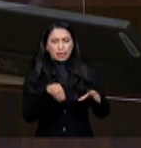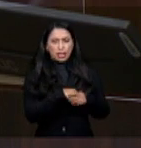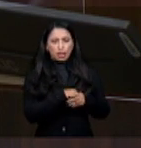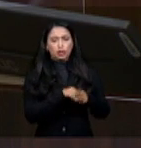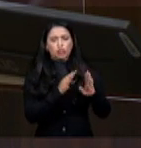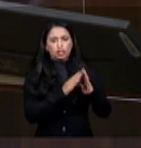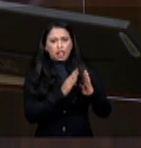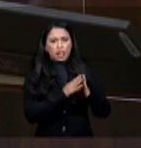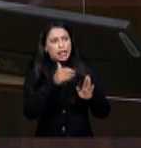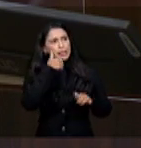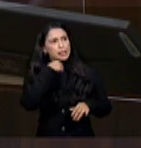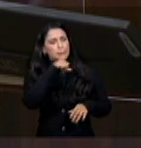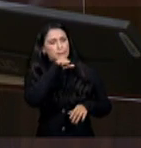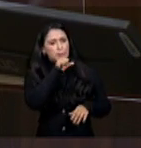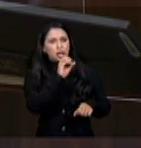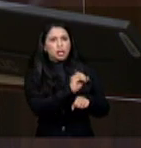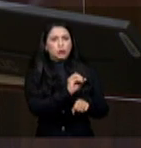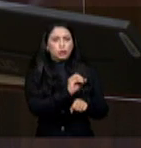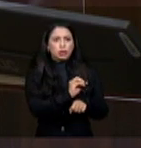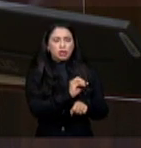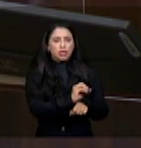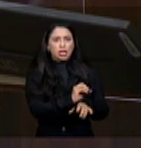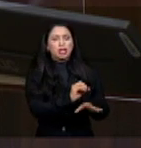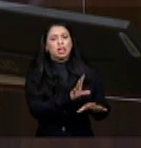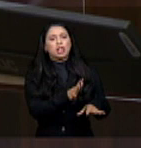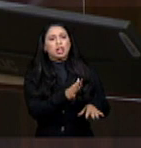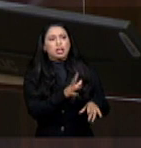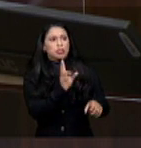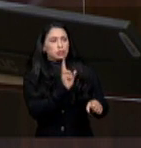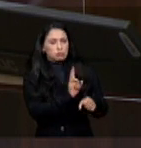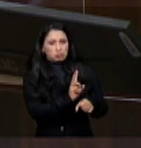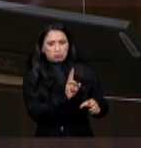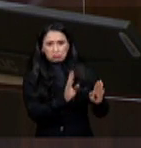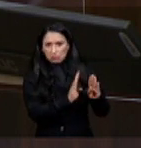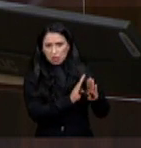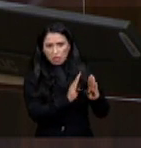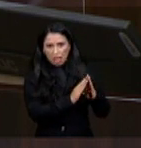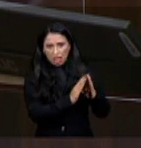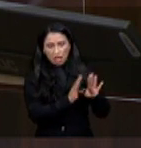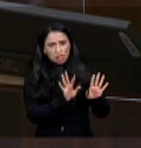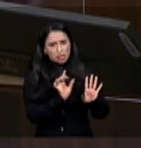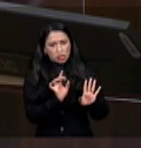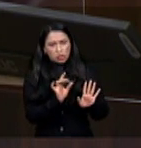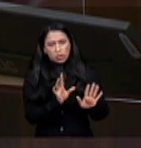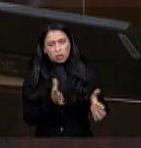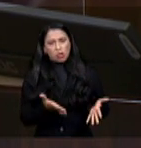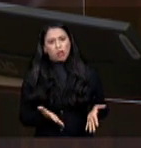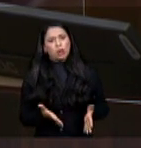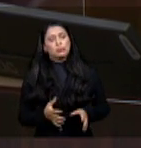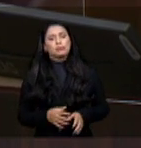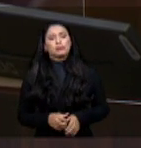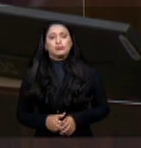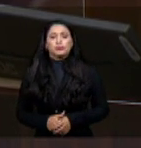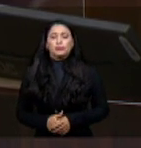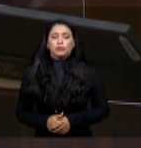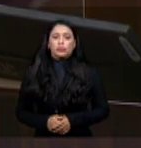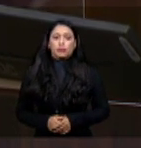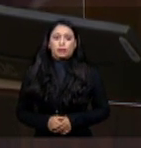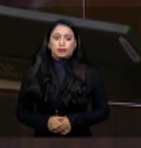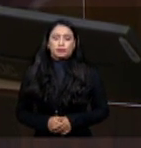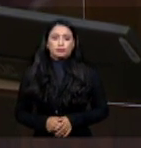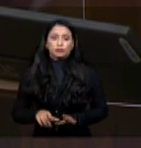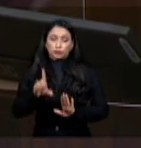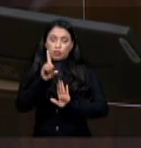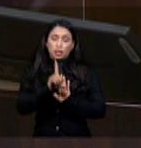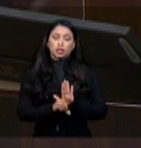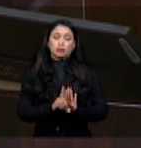mãe de esposa e na execução de todas essas tarefas que que se reflete na no no